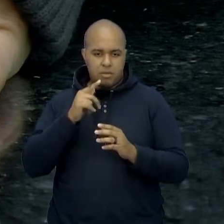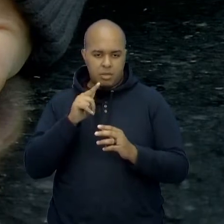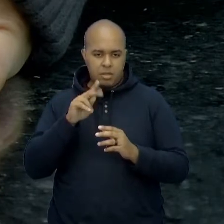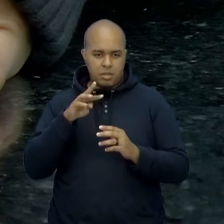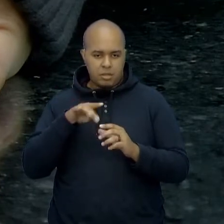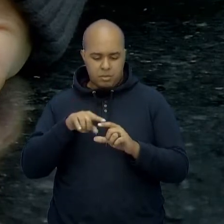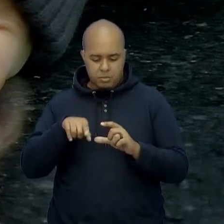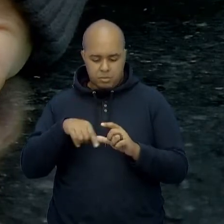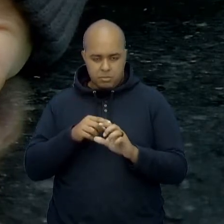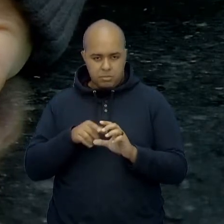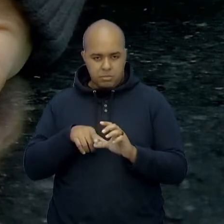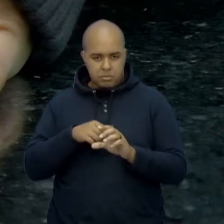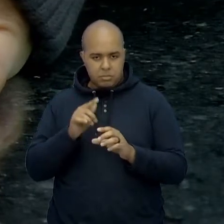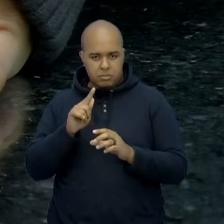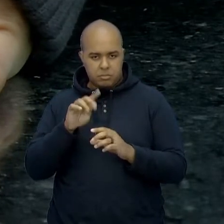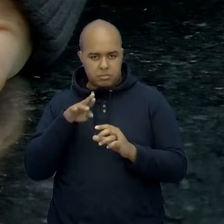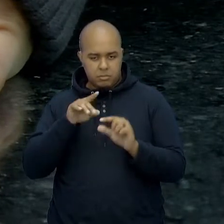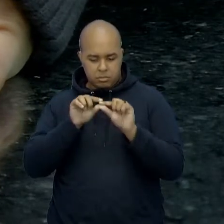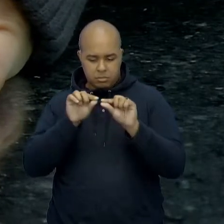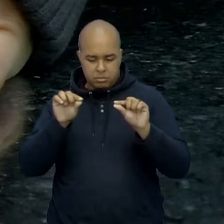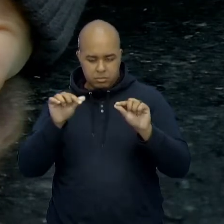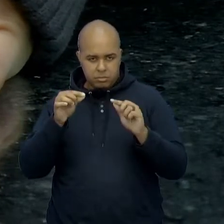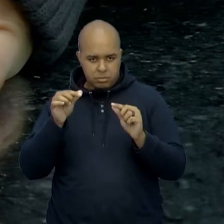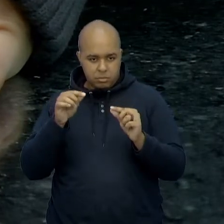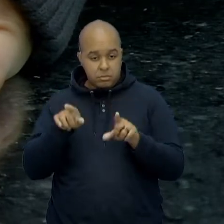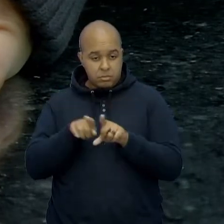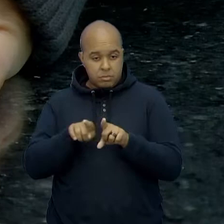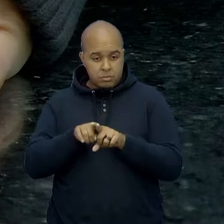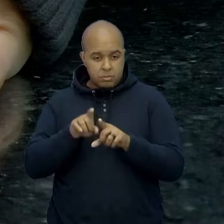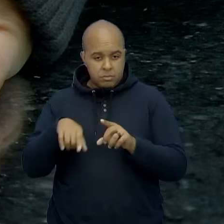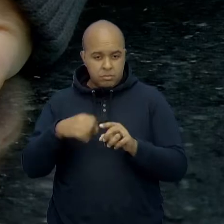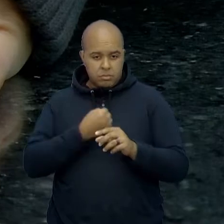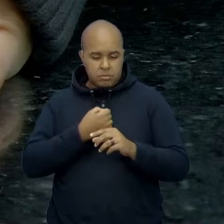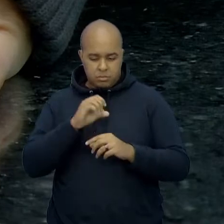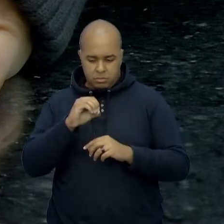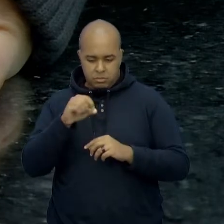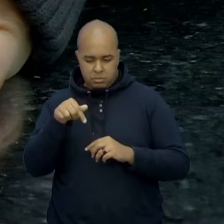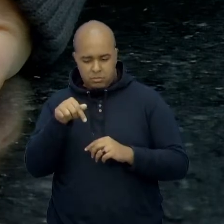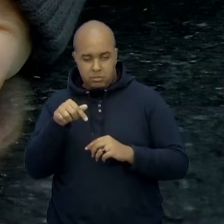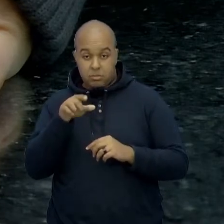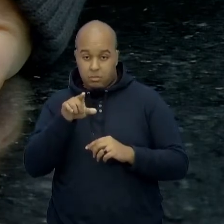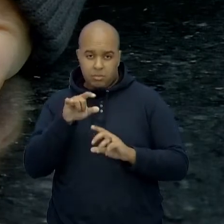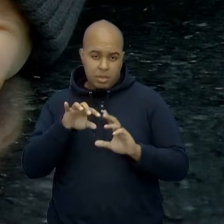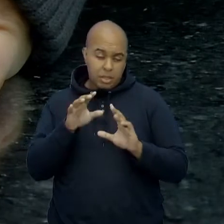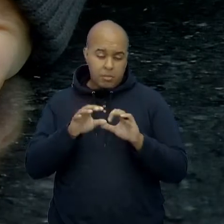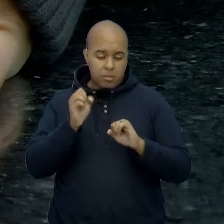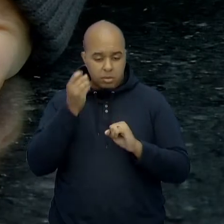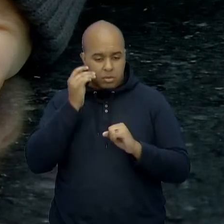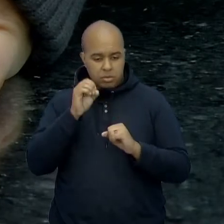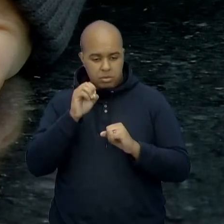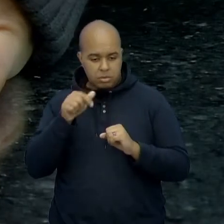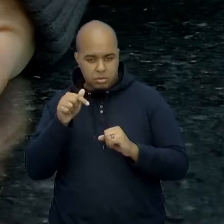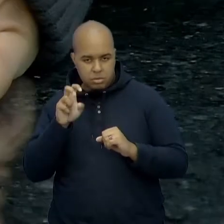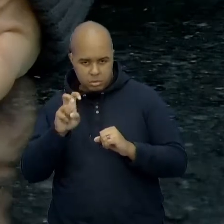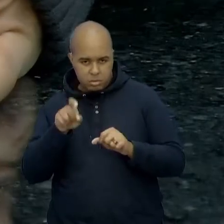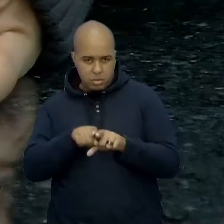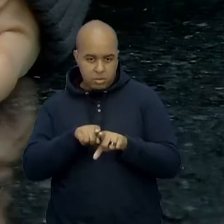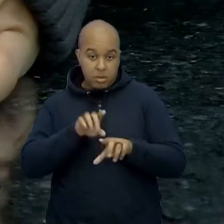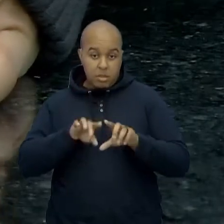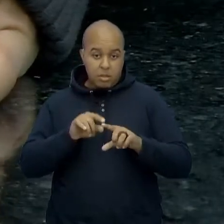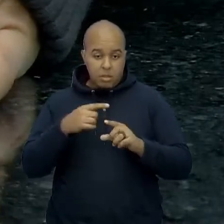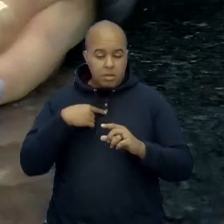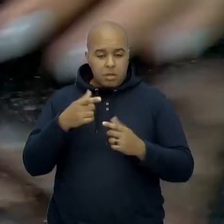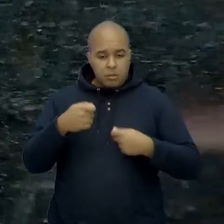Esse bastãozinho de grafite de lapiseira. Esse aqui é número 07, mas você poderia testar com 05. E aí